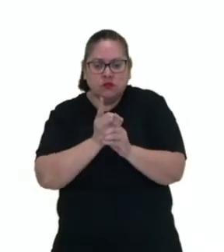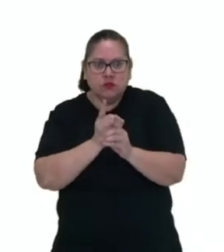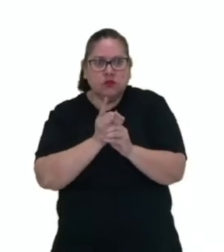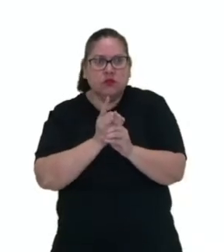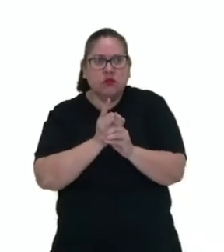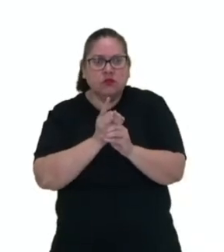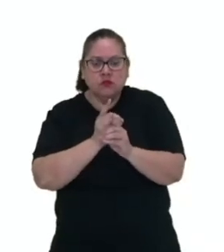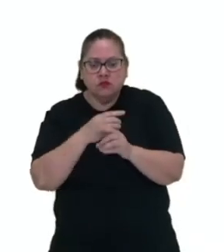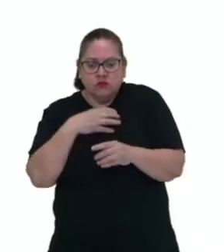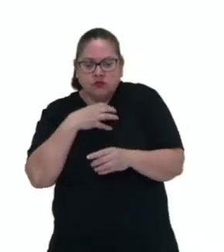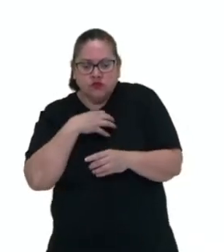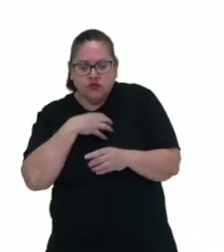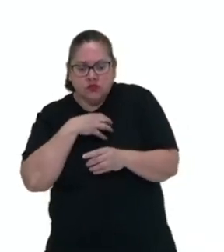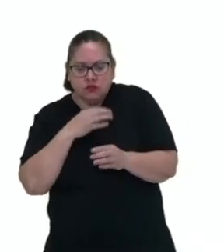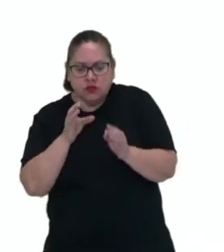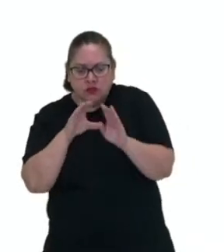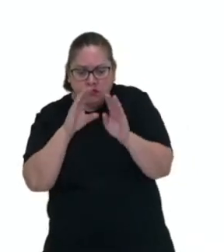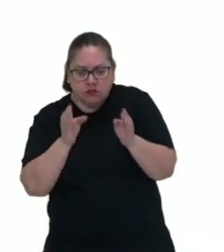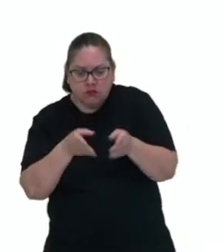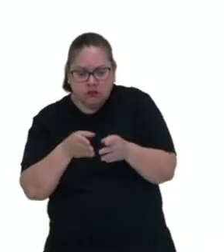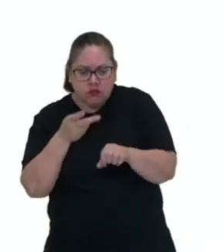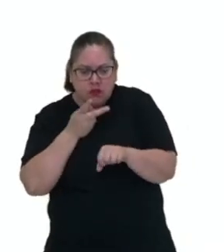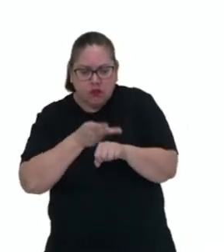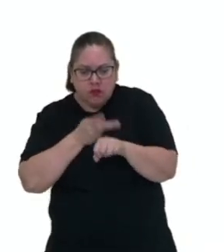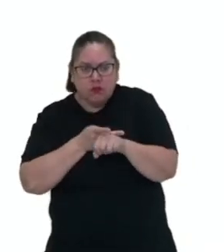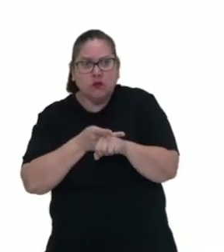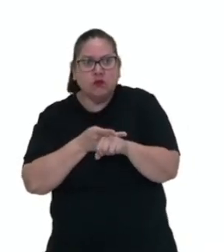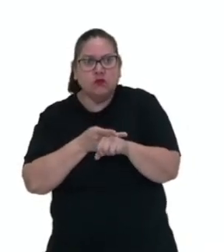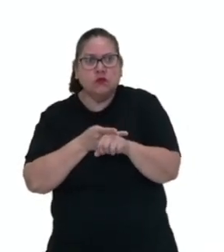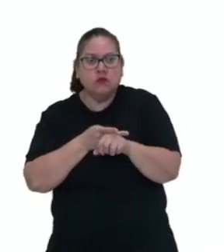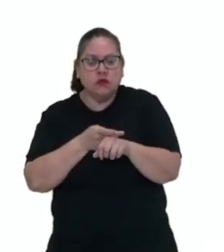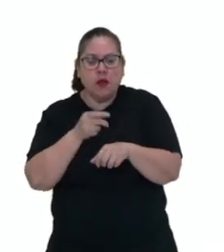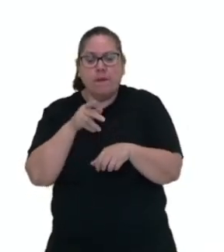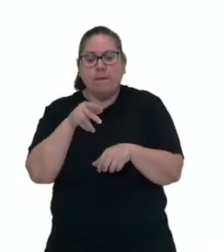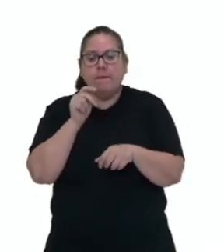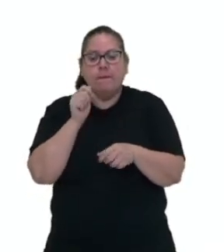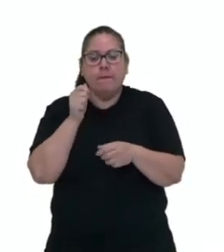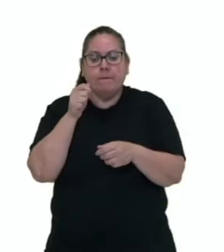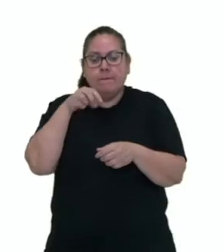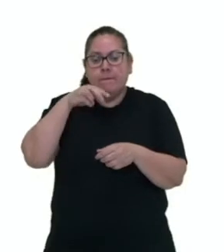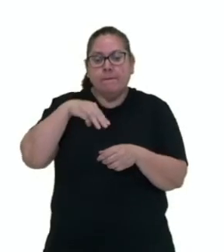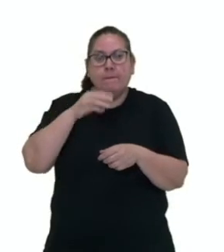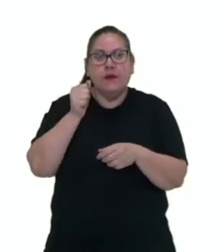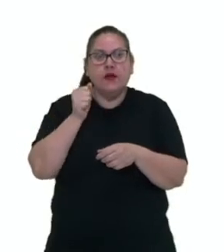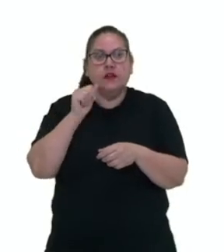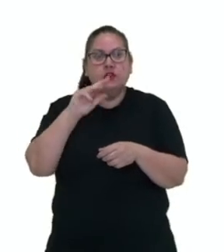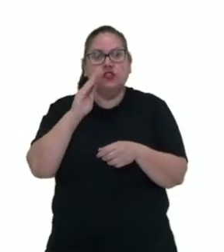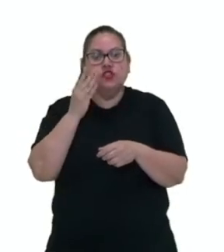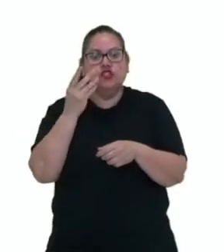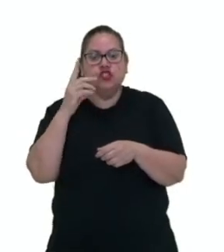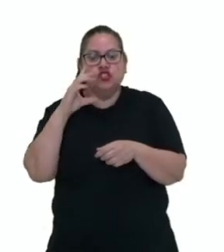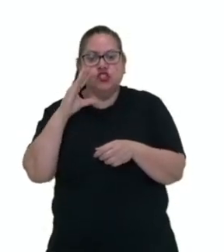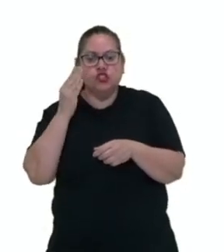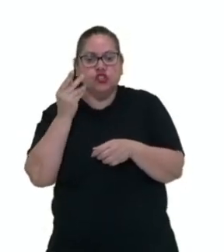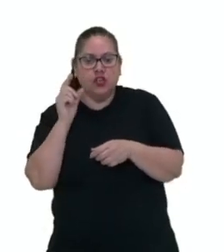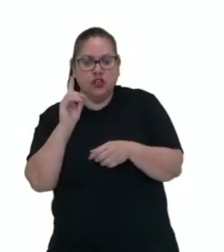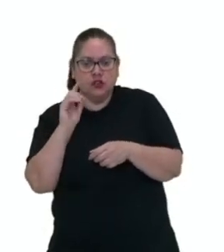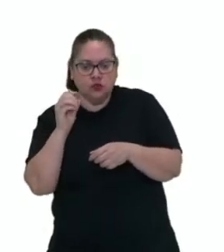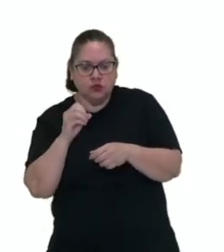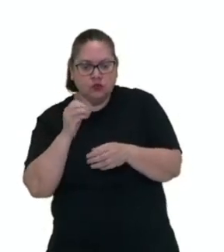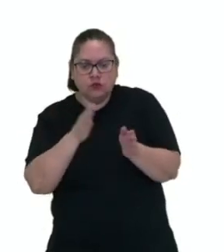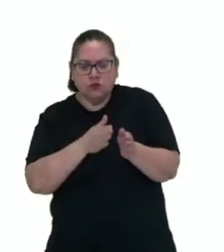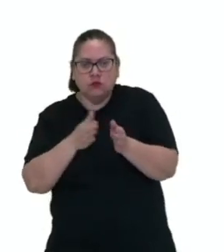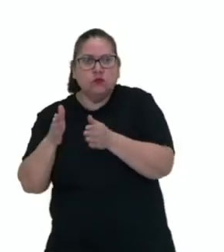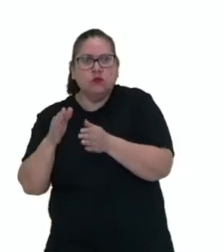maneira em que elas eram encontradas na natureza, como por exemplo esse machado de mão e a picareta de pedra lascada. Neste período